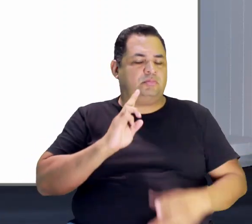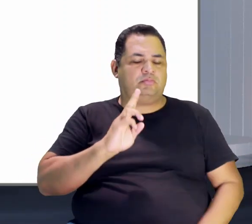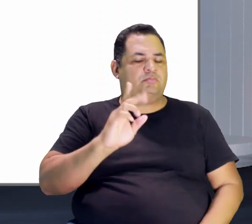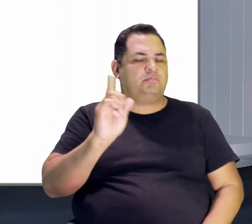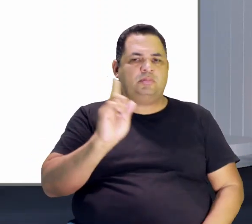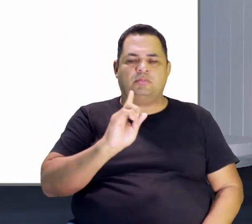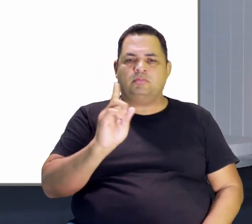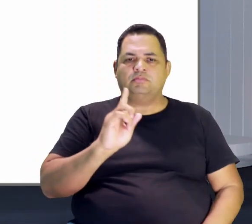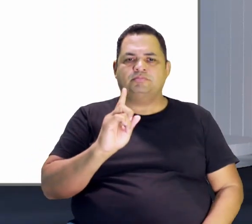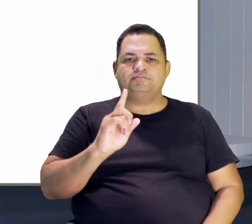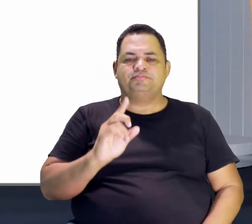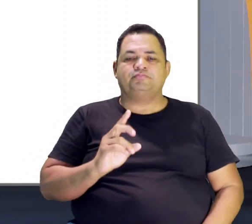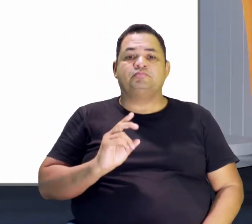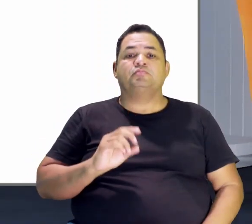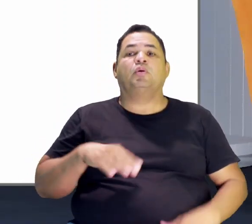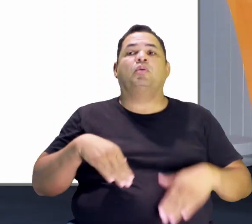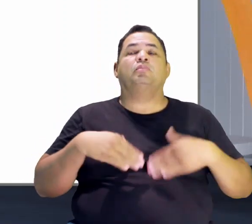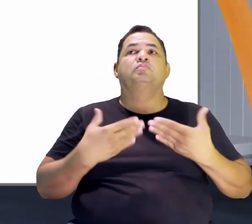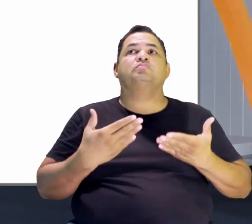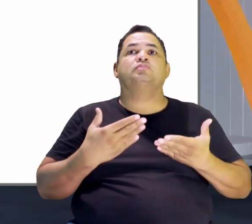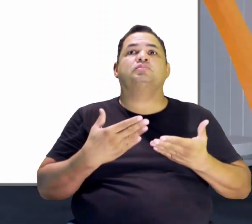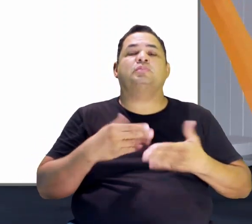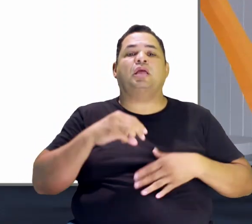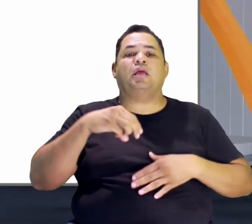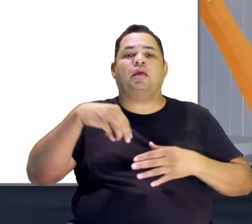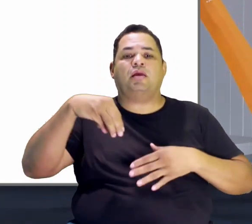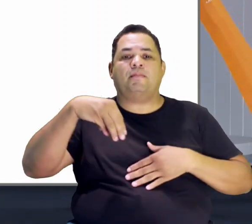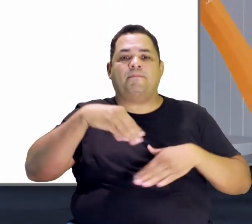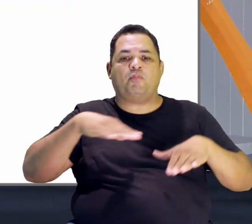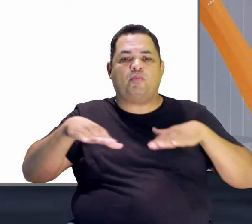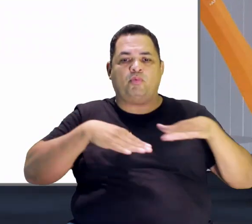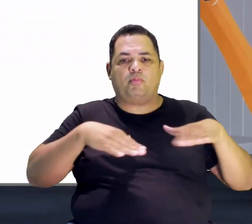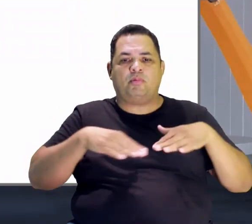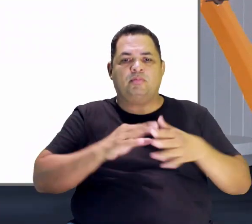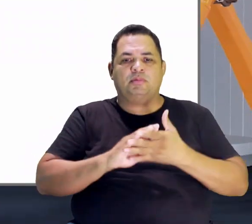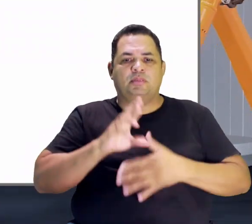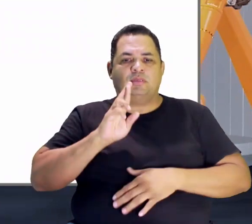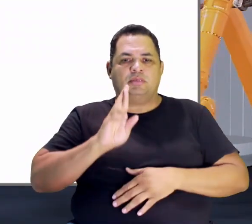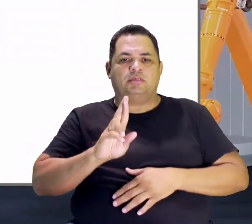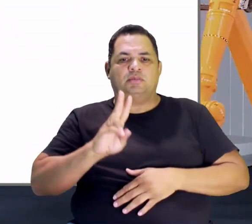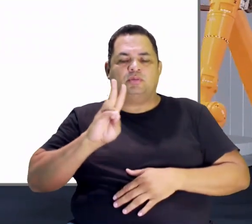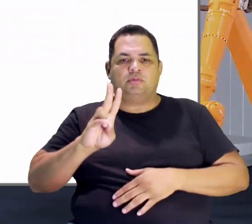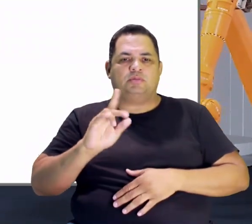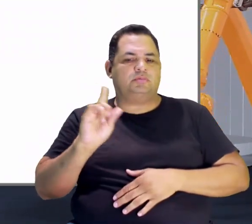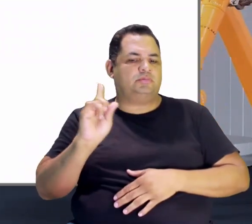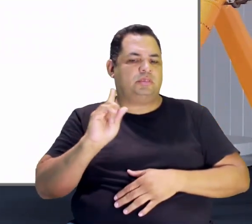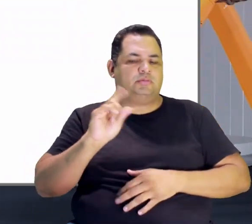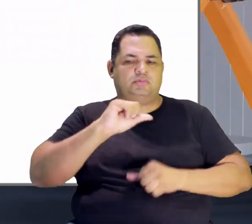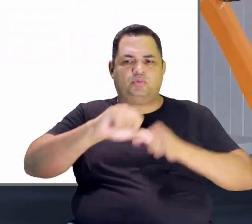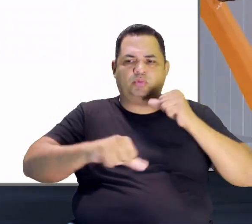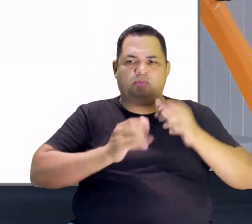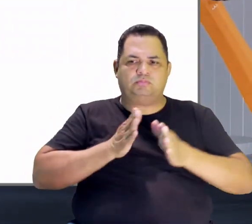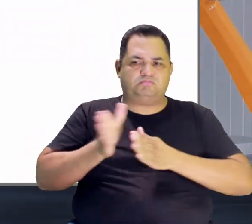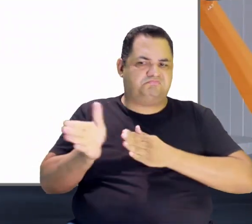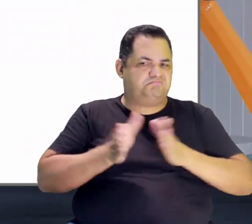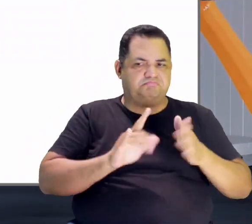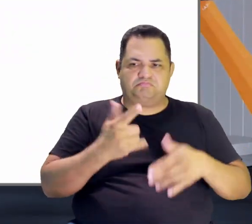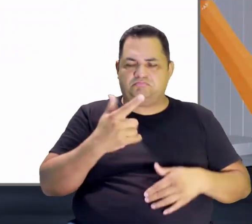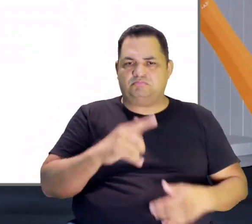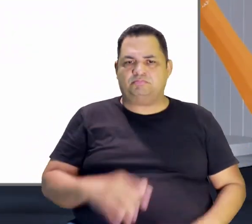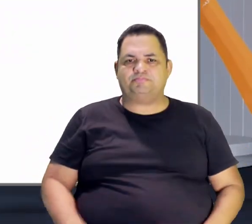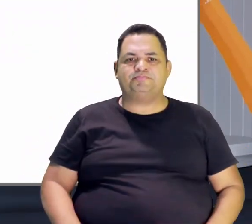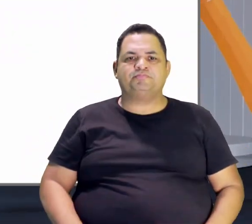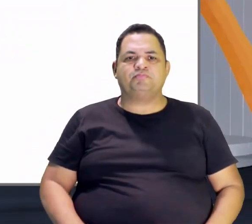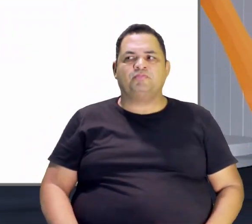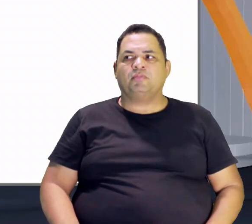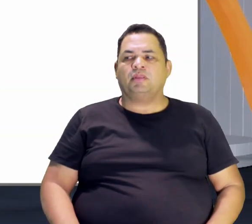constante. O único movimento constante é o movimento retilíneo uniforme. É uma reta, ele não muda de direção, tem força numa